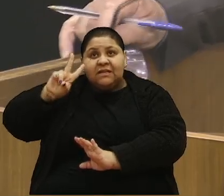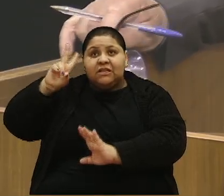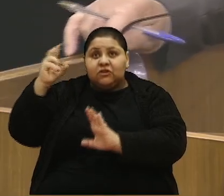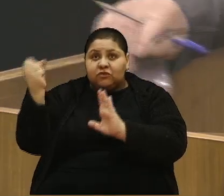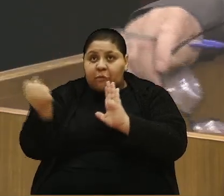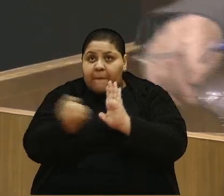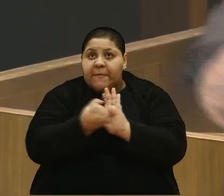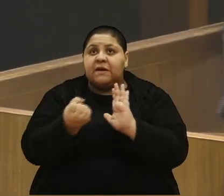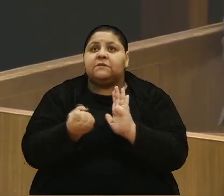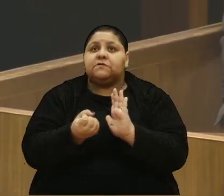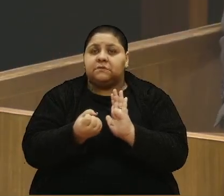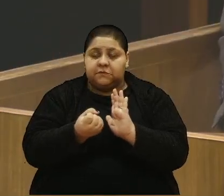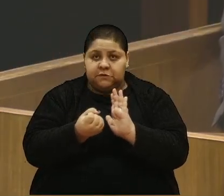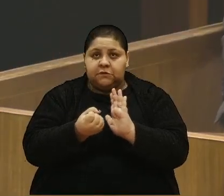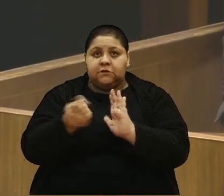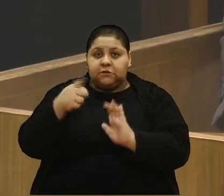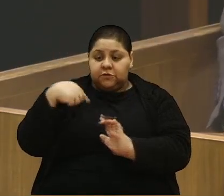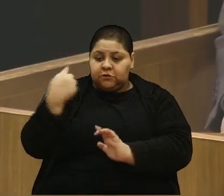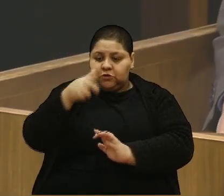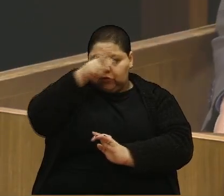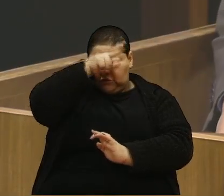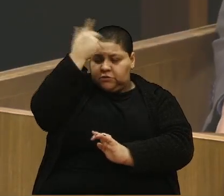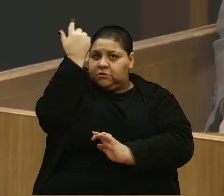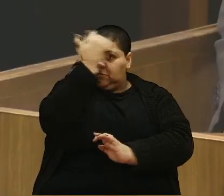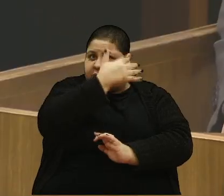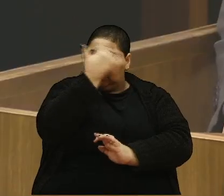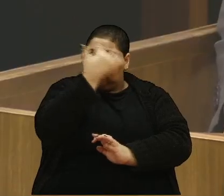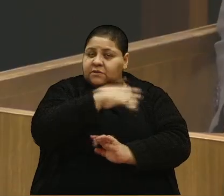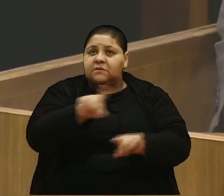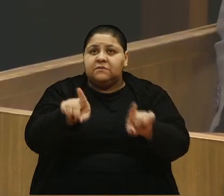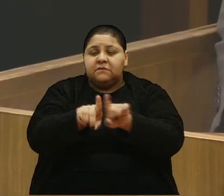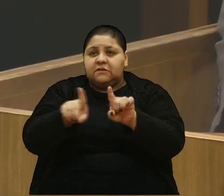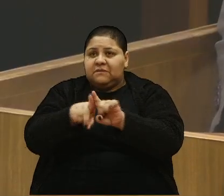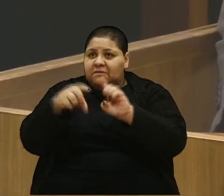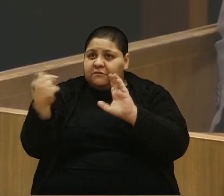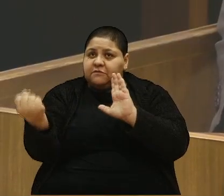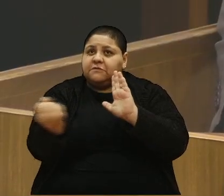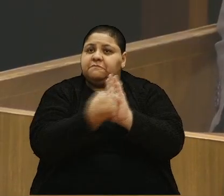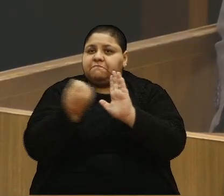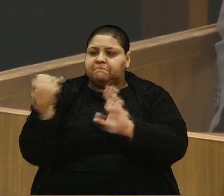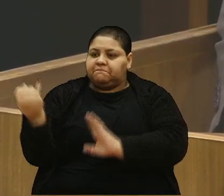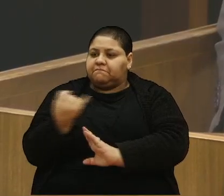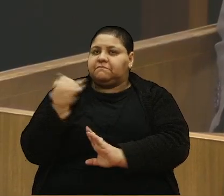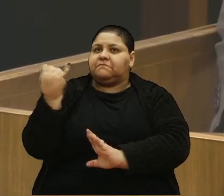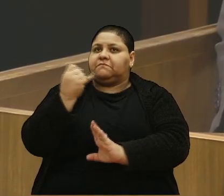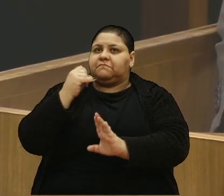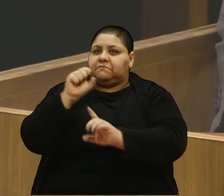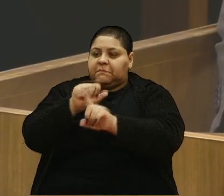marca. E o nosso prefeito Adiló vai deixar uma marca importante para a